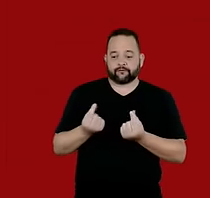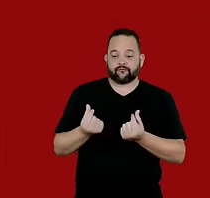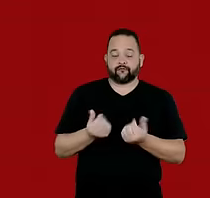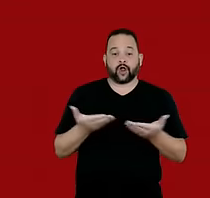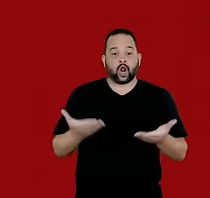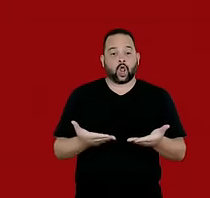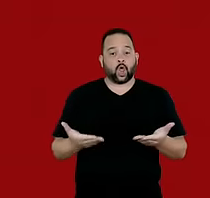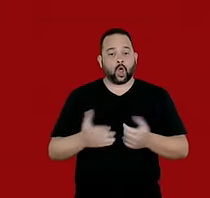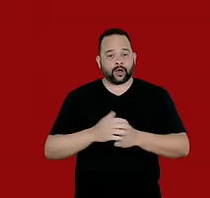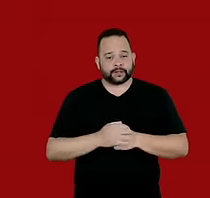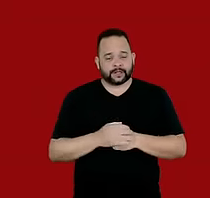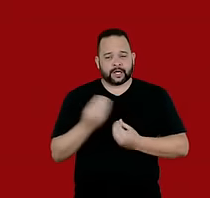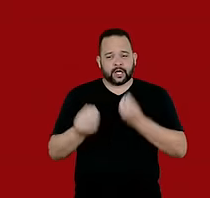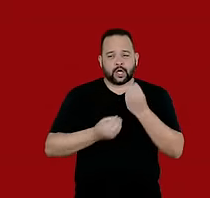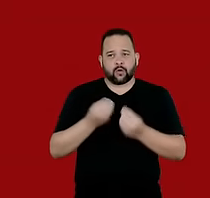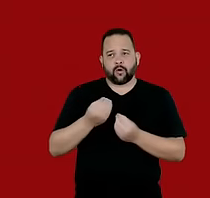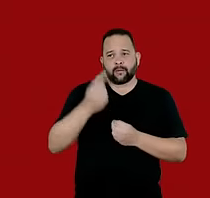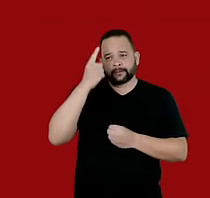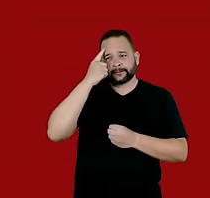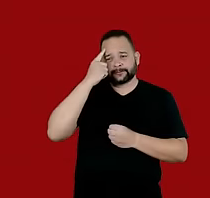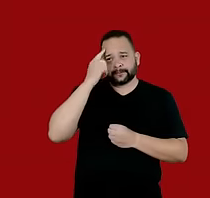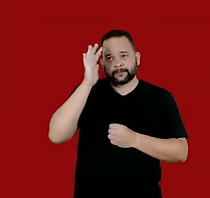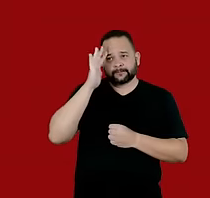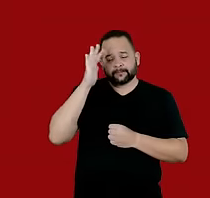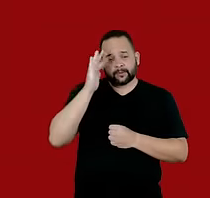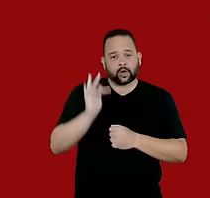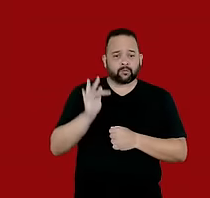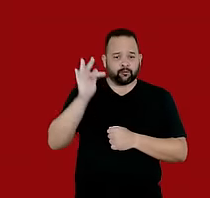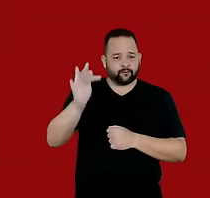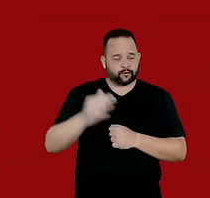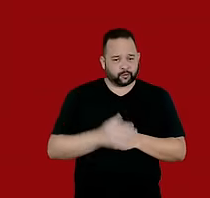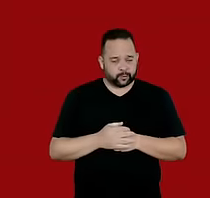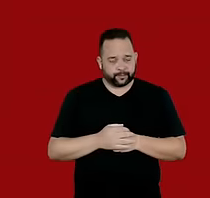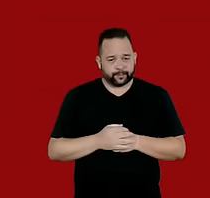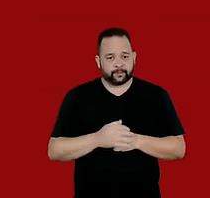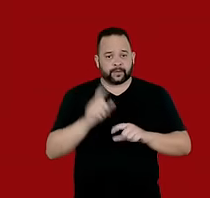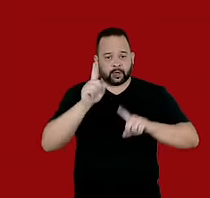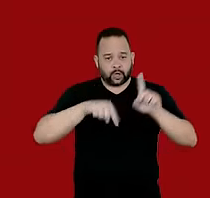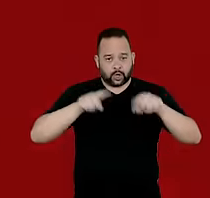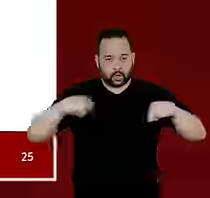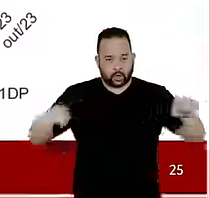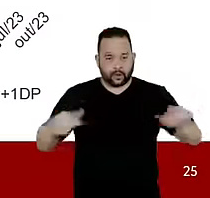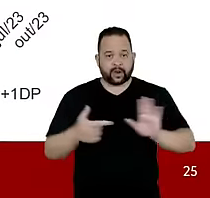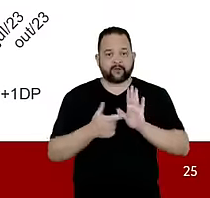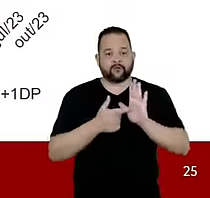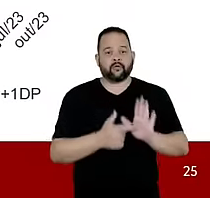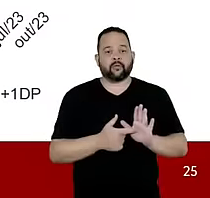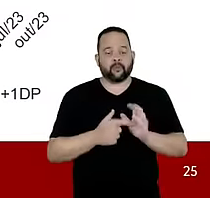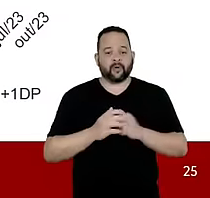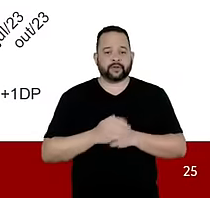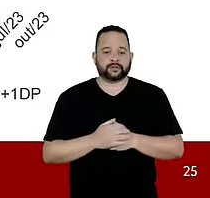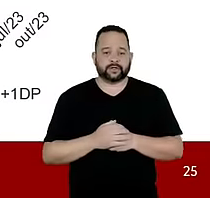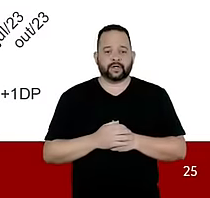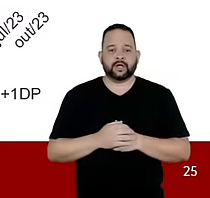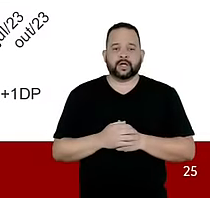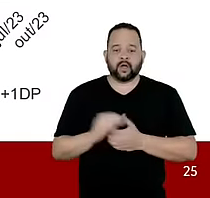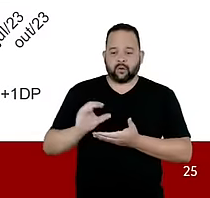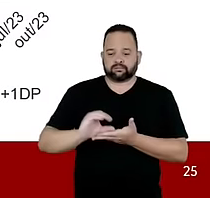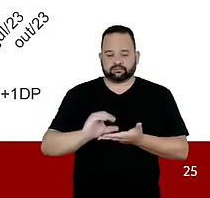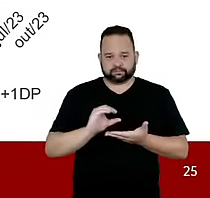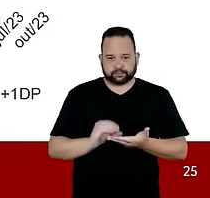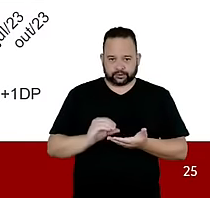perspectiva Então o que esse gráfico aí tá tentando mostrar é O Retorno é de 9.4% do